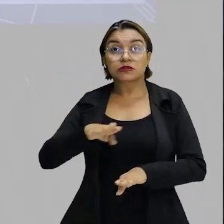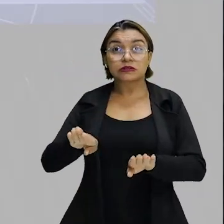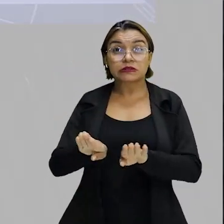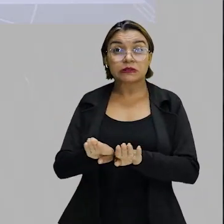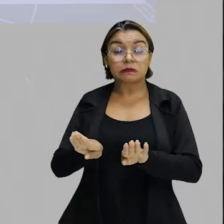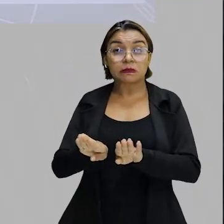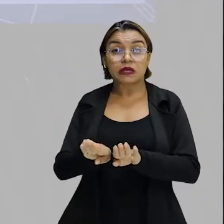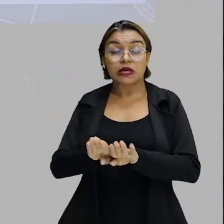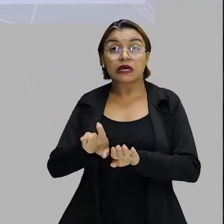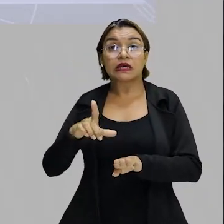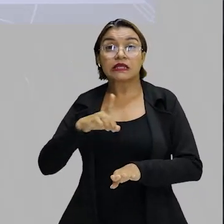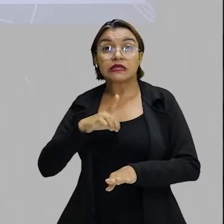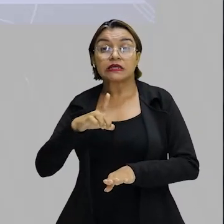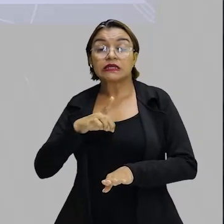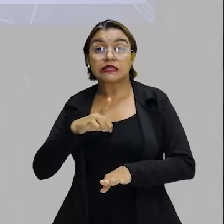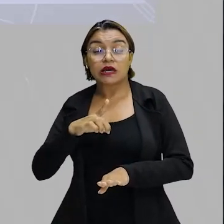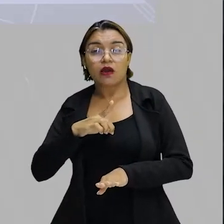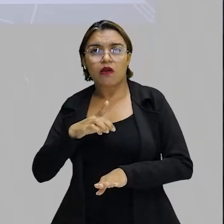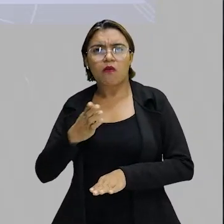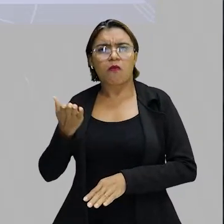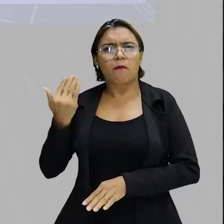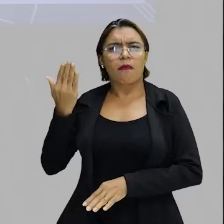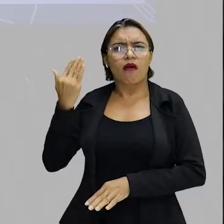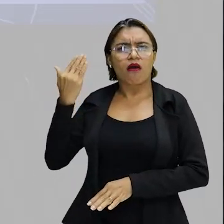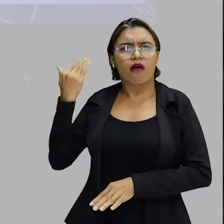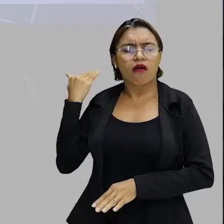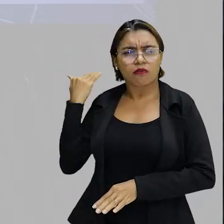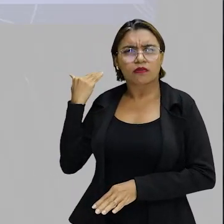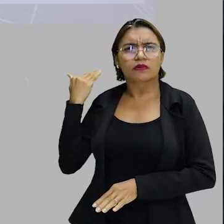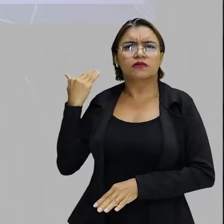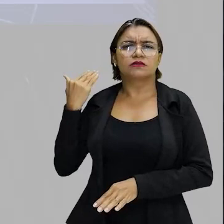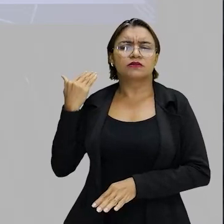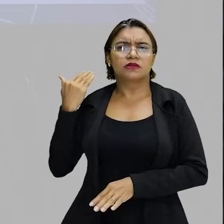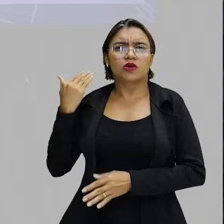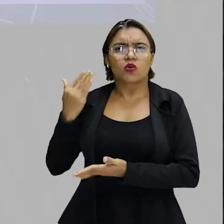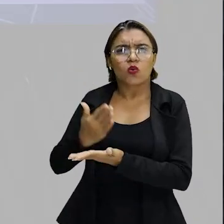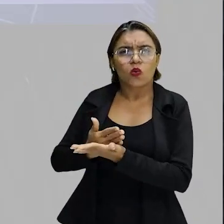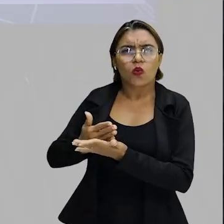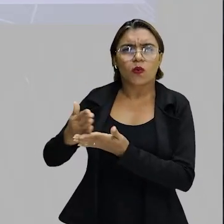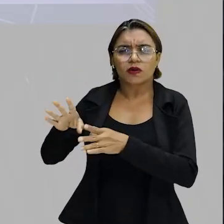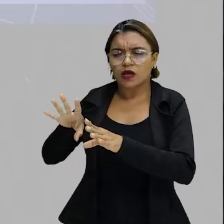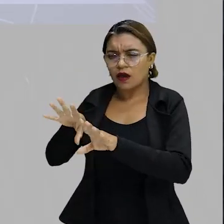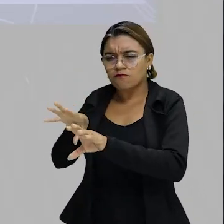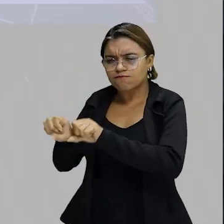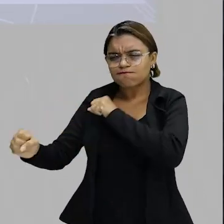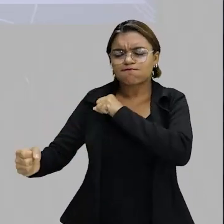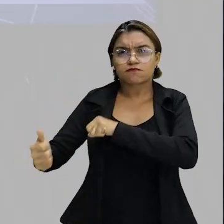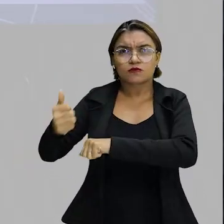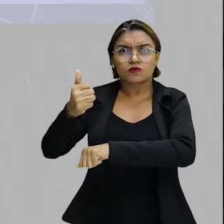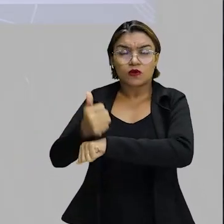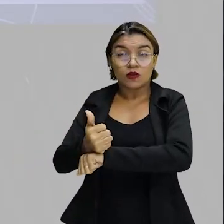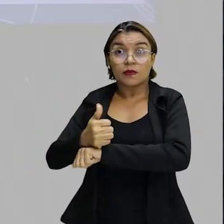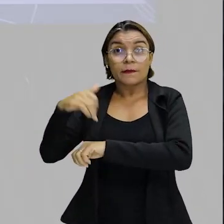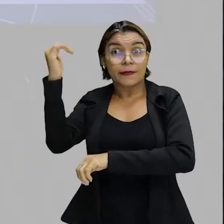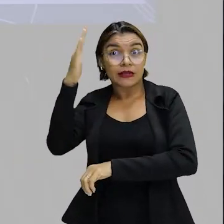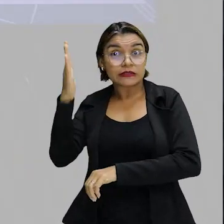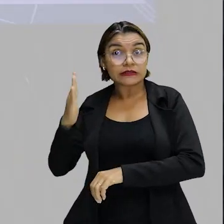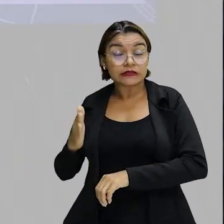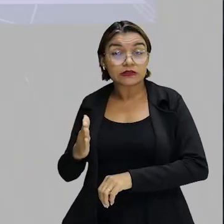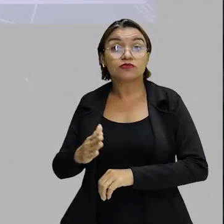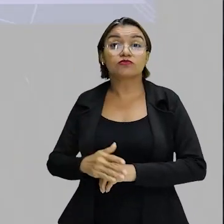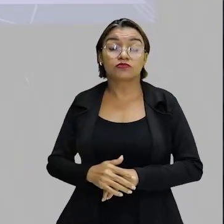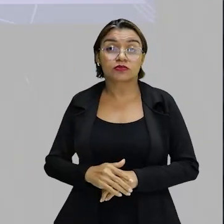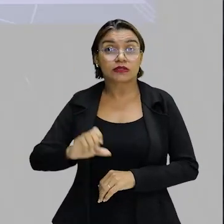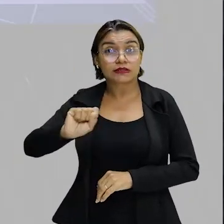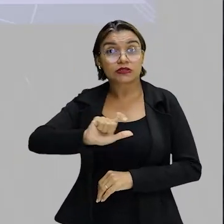foi uma obra dessa época, do início da colonização do Brasil. E